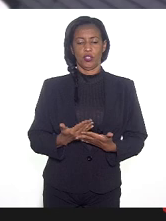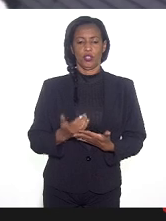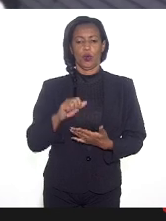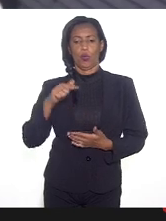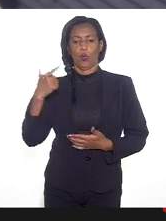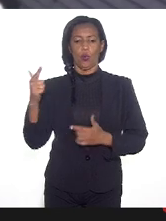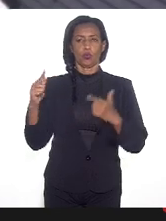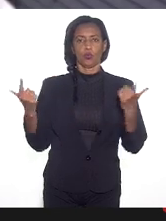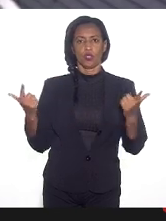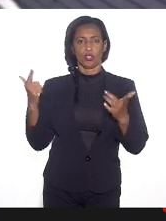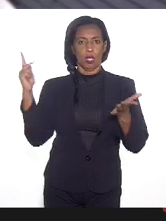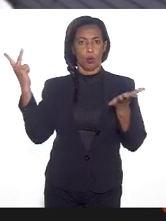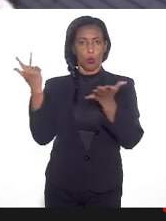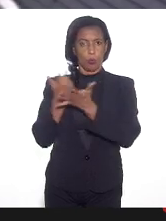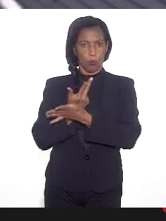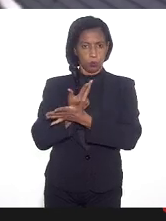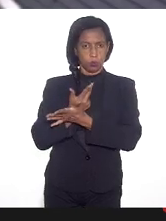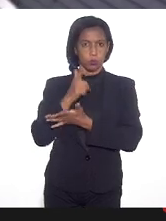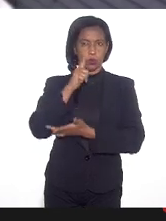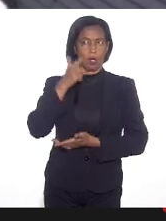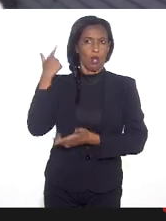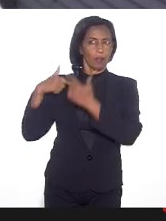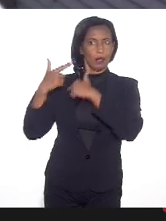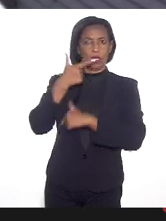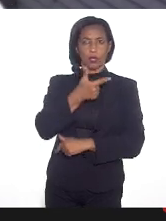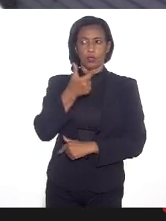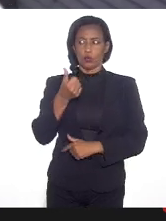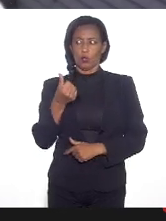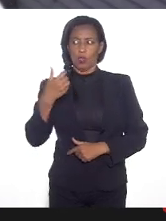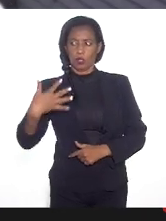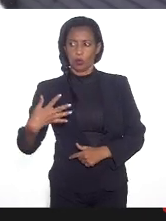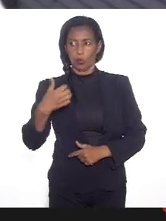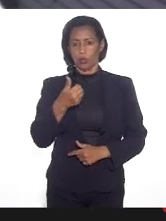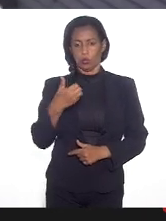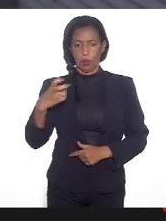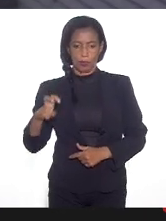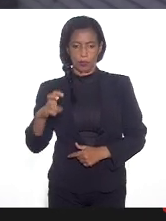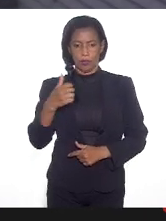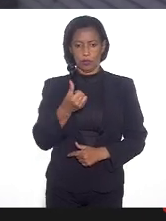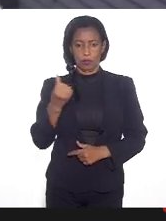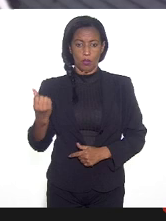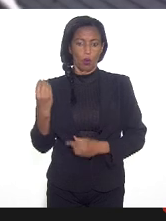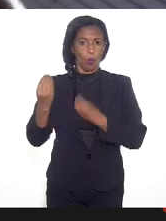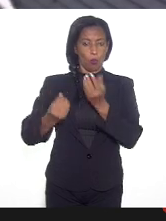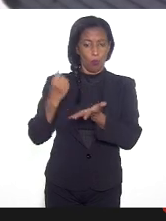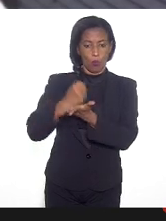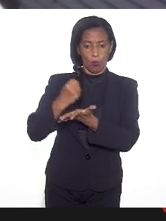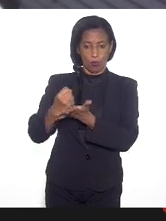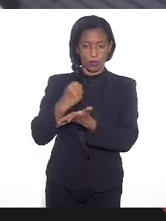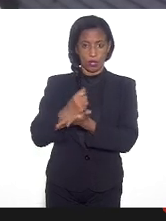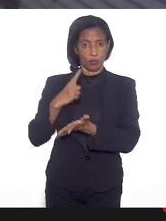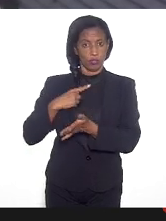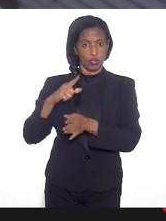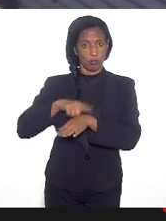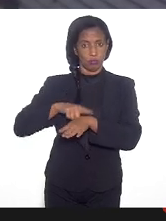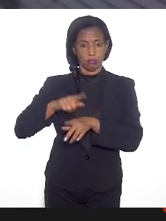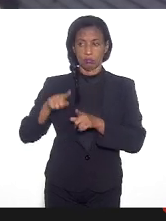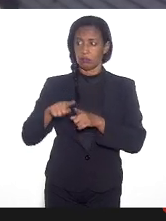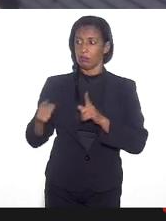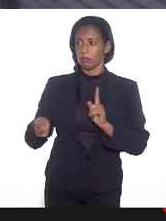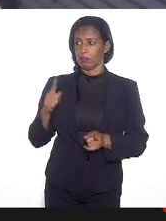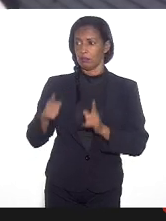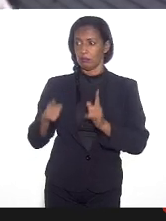foram contratadas lá em 2012, 2014, 2015, elas tinham um contrato, tinham uma vigência com